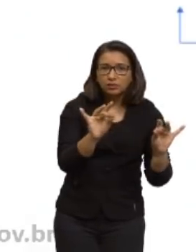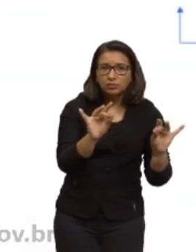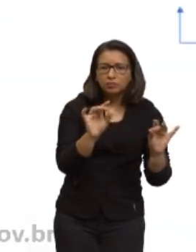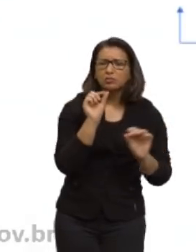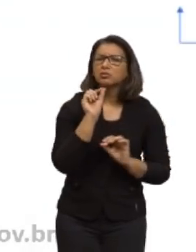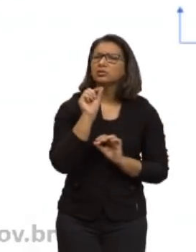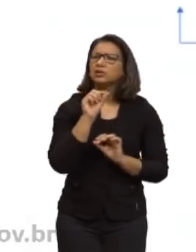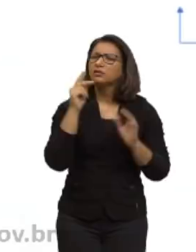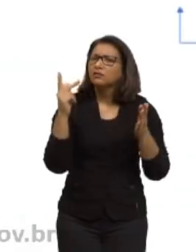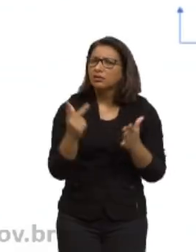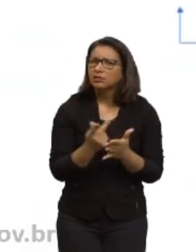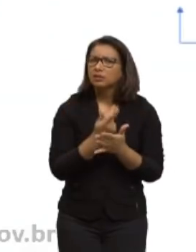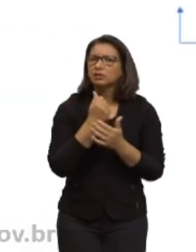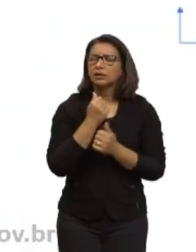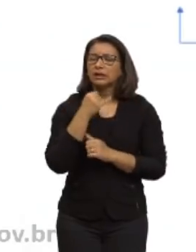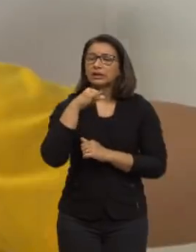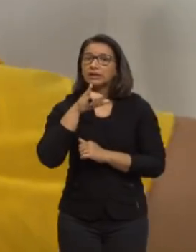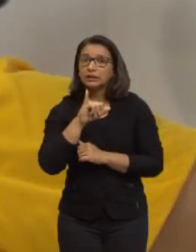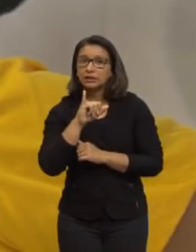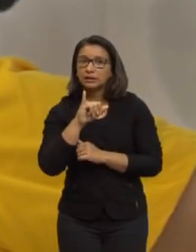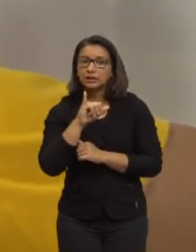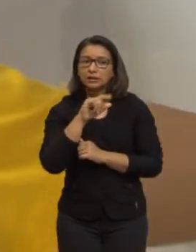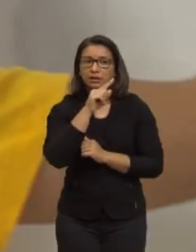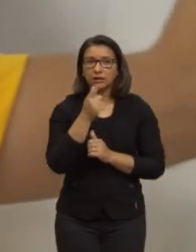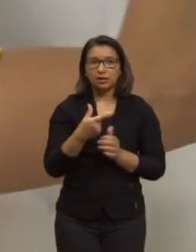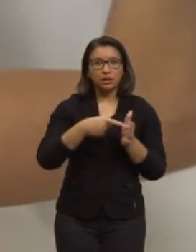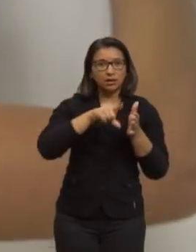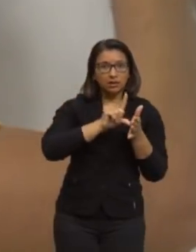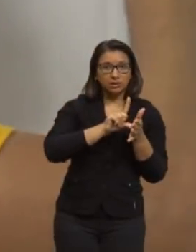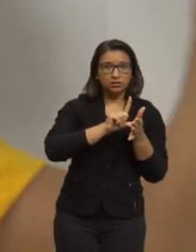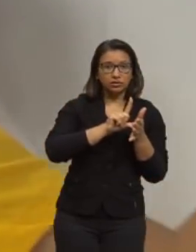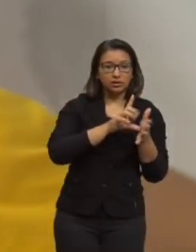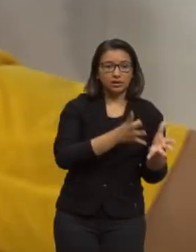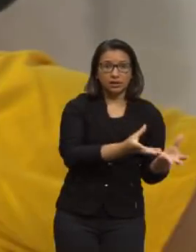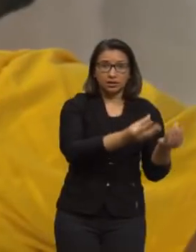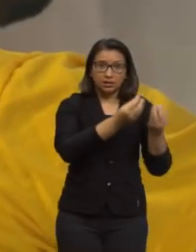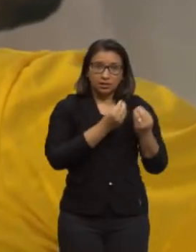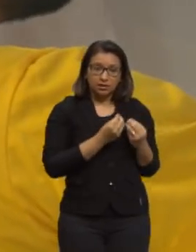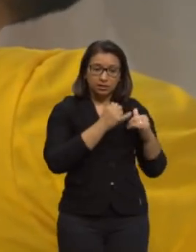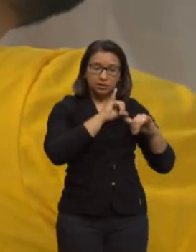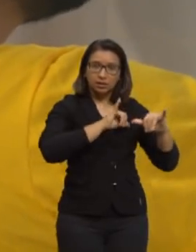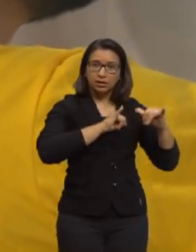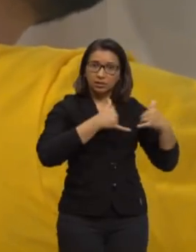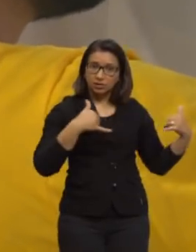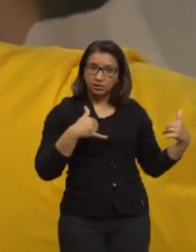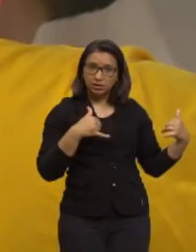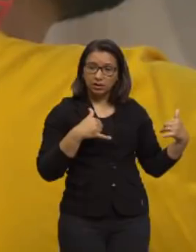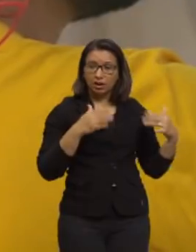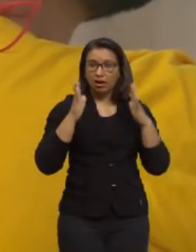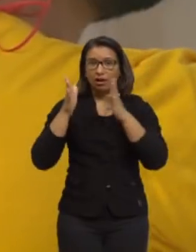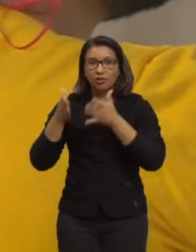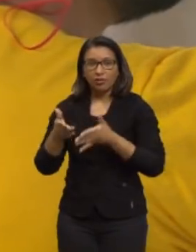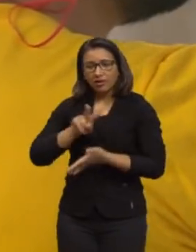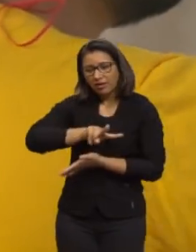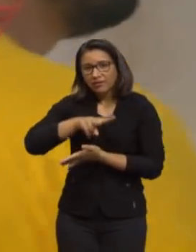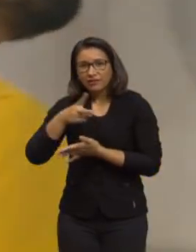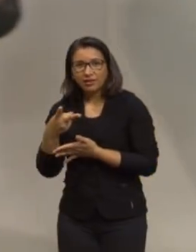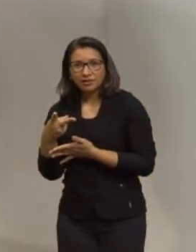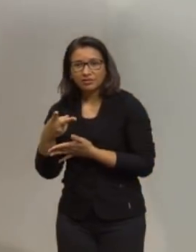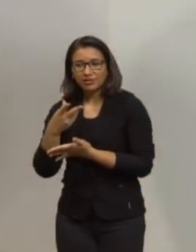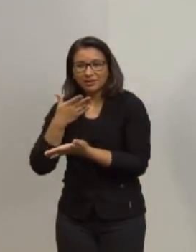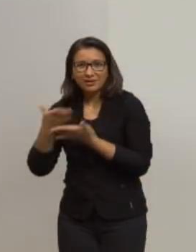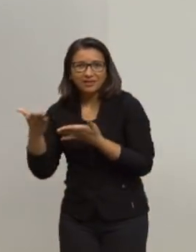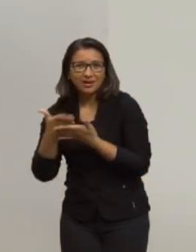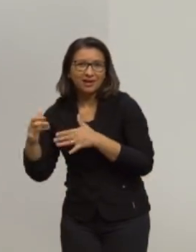e o que que vai acontecer se aqui ele ganha energia o processo inverso ele pega de energia se